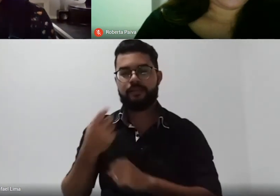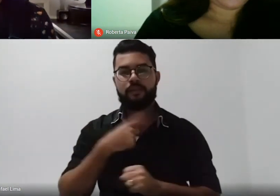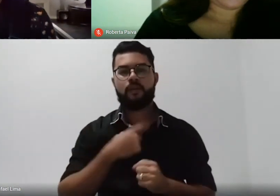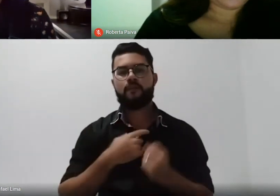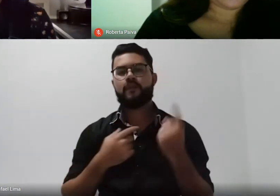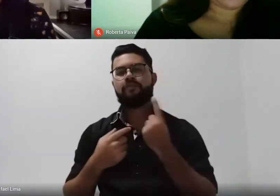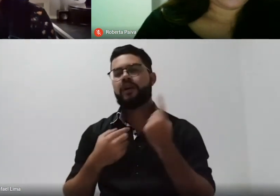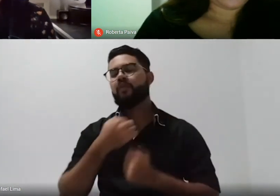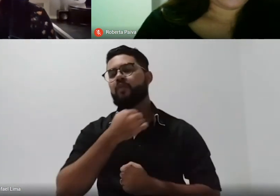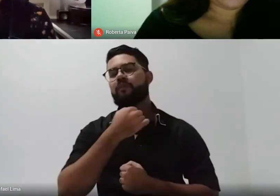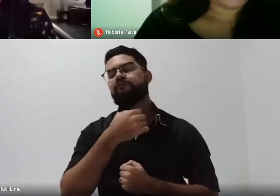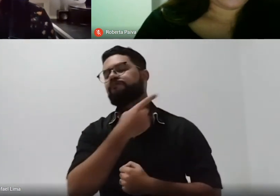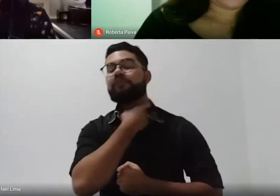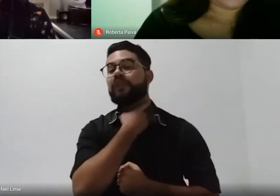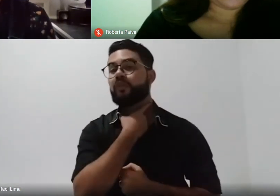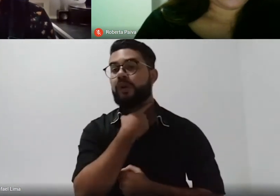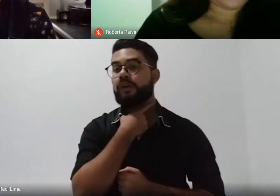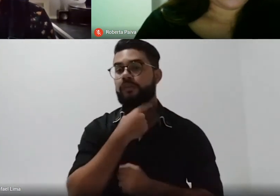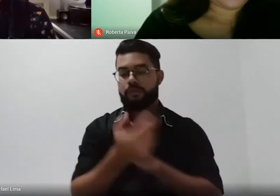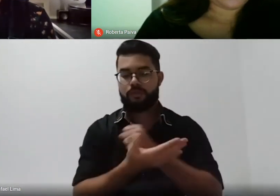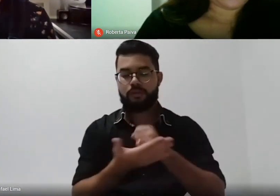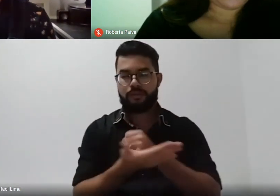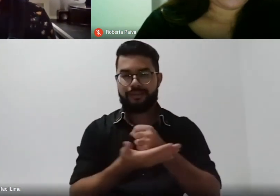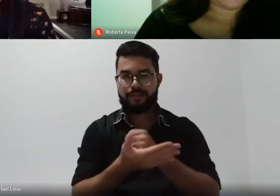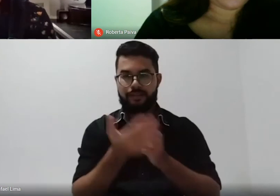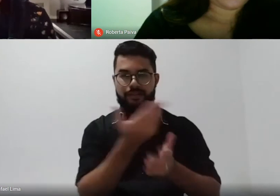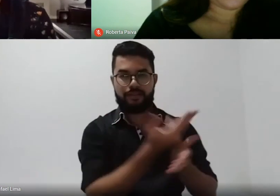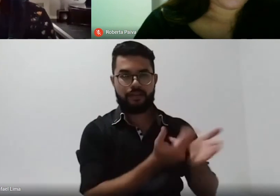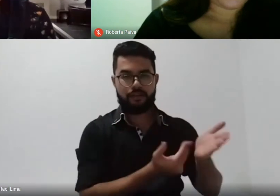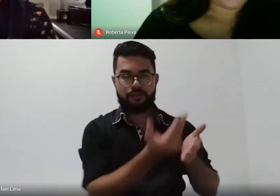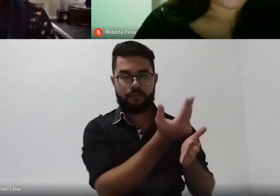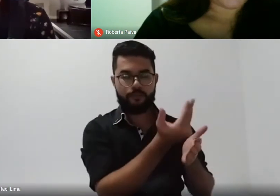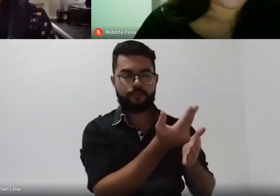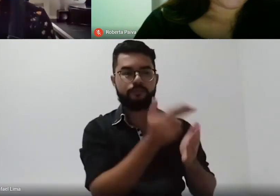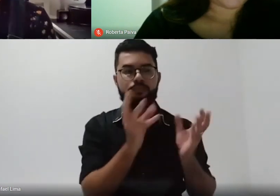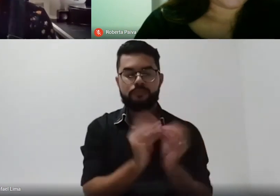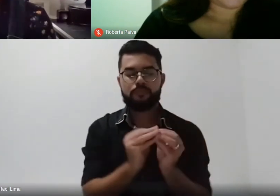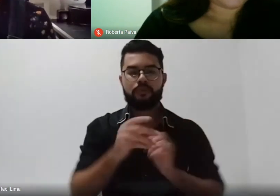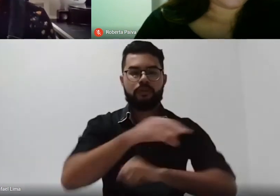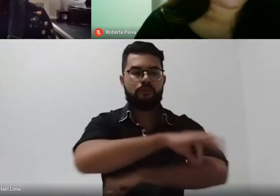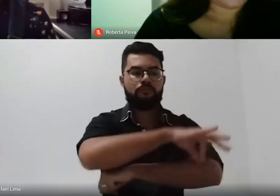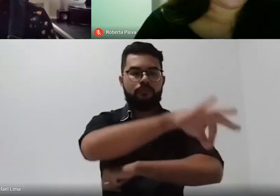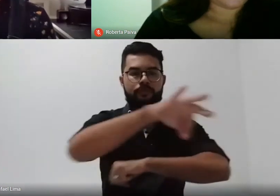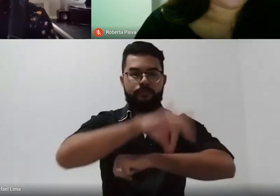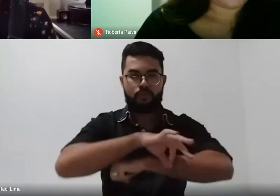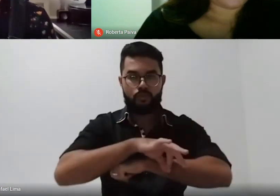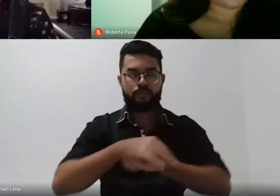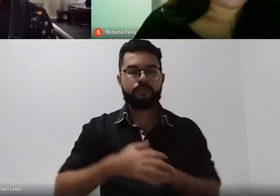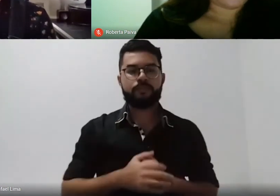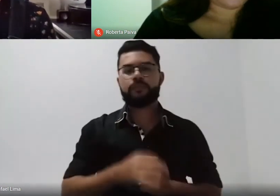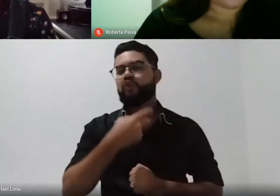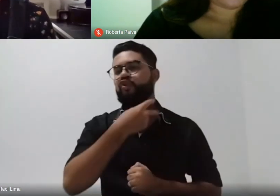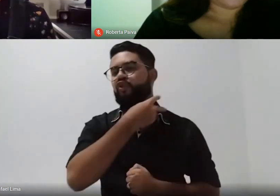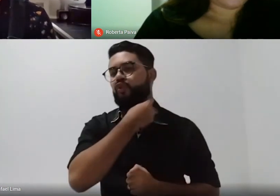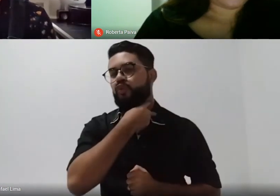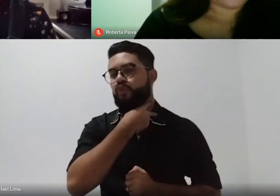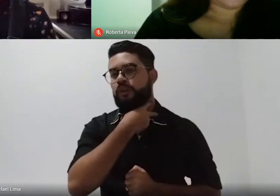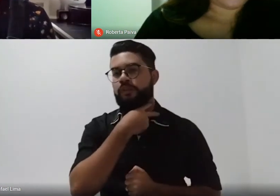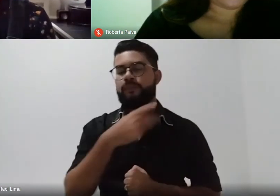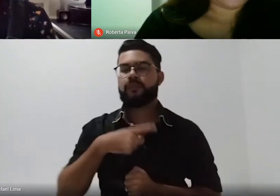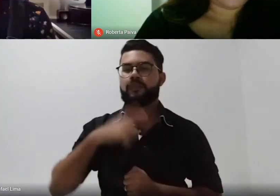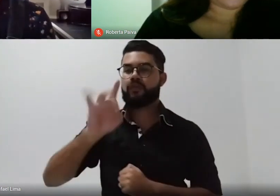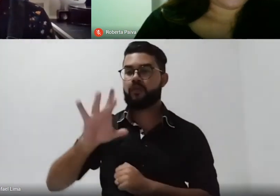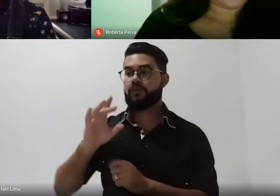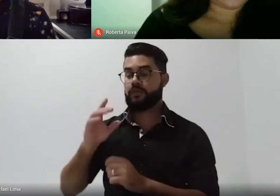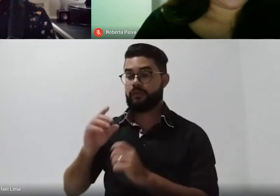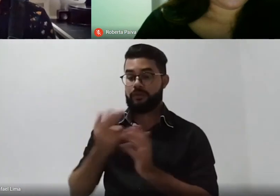desenho básico e arquitetônico, então a gente uniu essas 2 disciplinas. No 2º ano, apenas tecnologia, desenho com